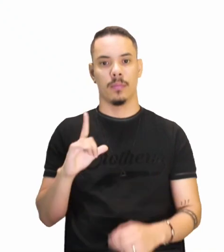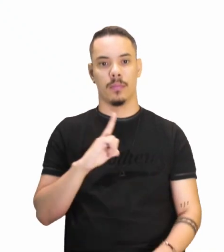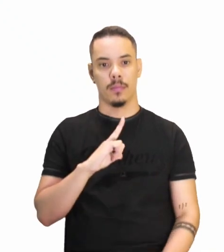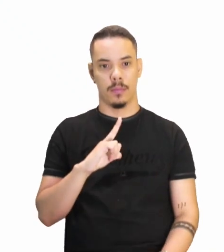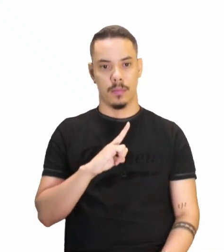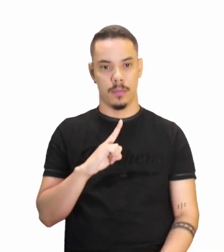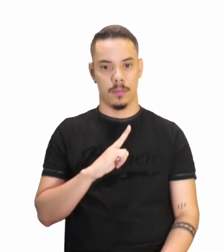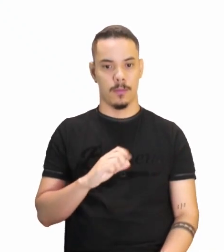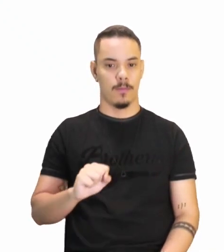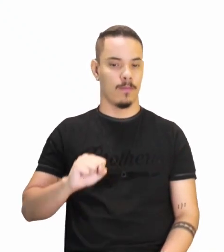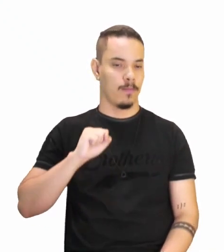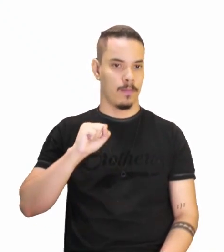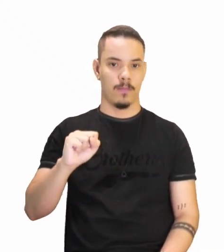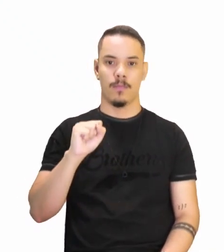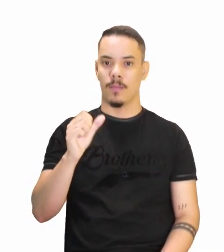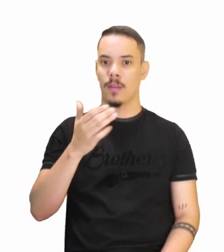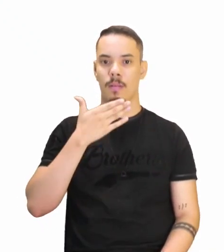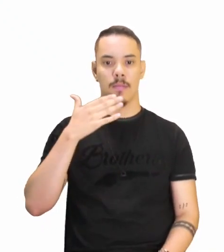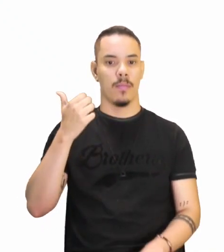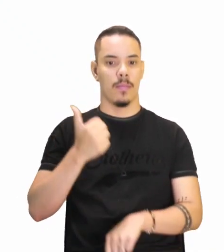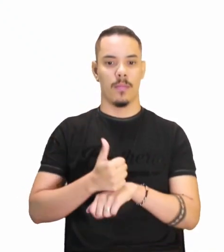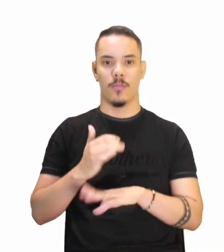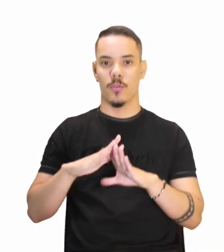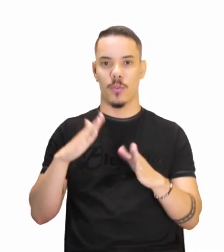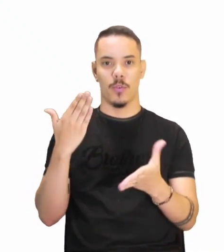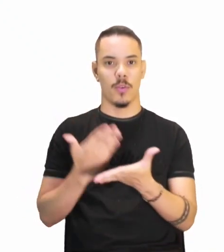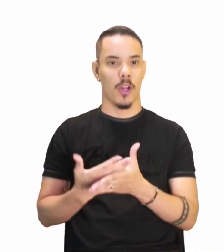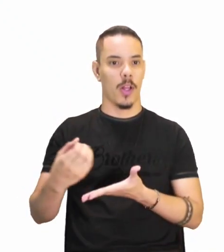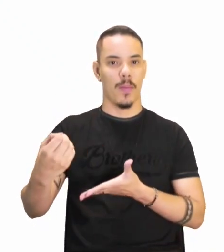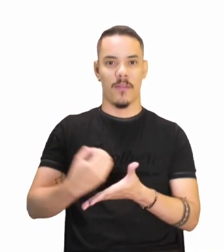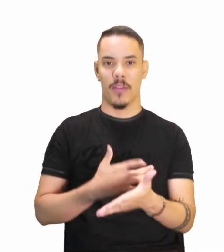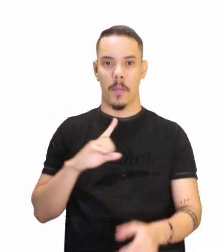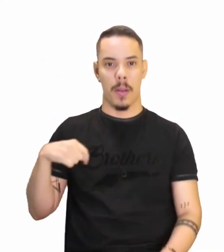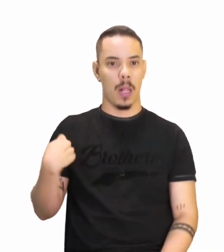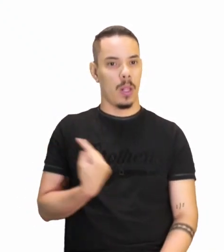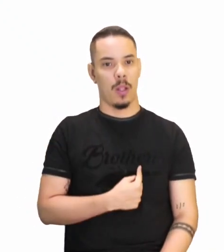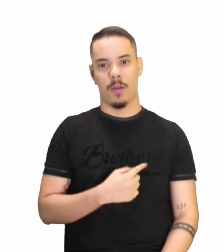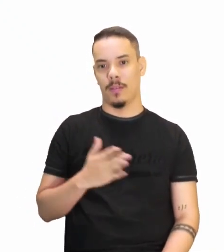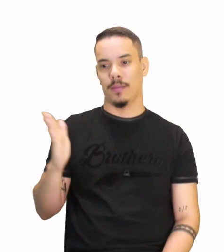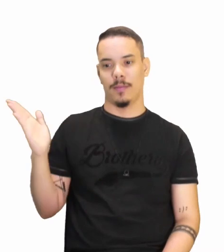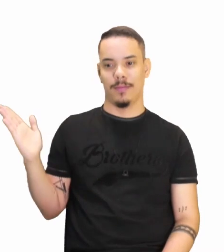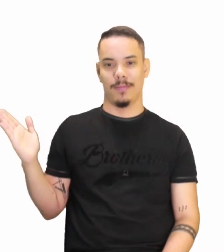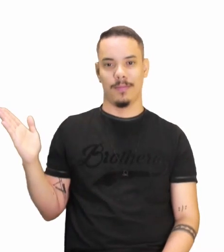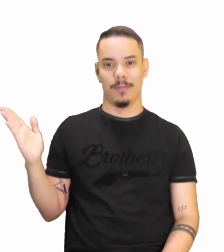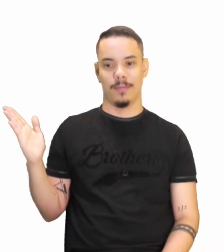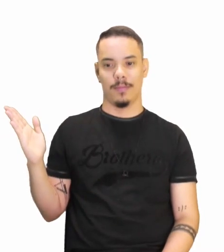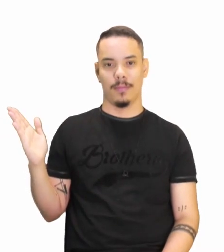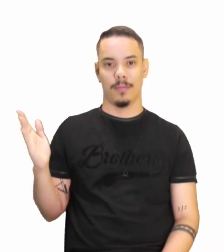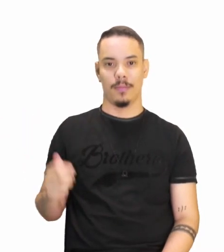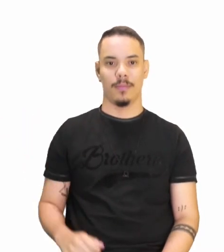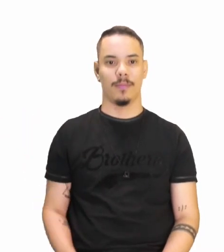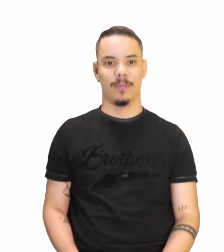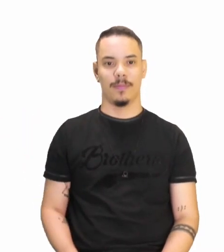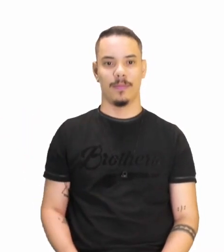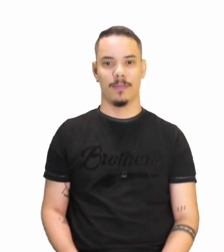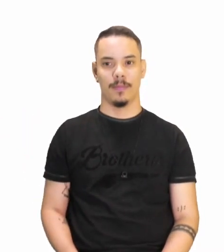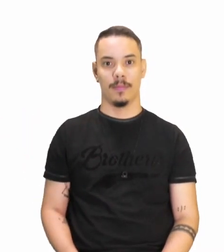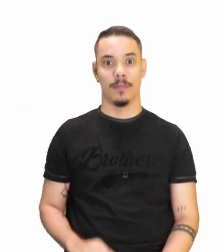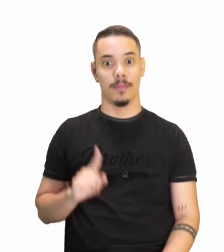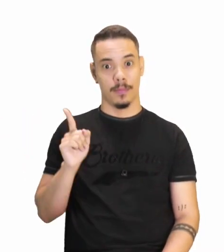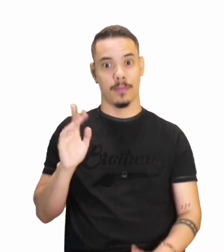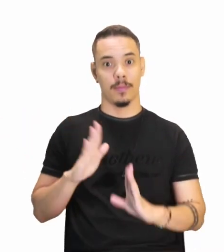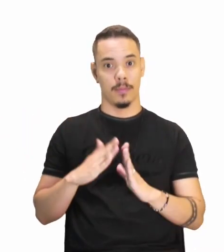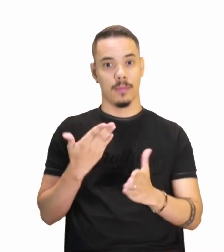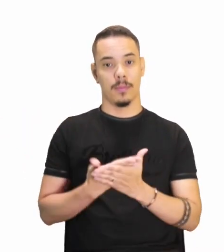ó que tá bombando que sempre vier para gente é a escola Angelina dos anjos tá